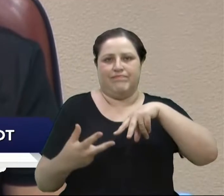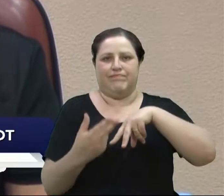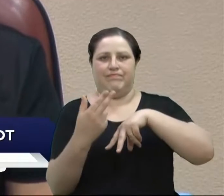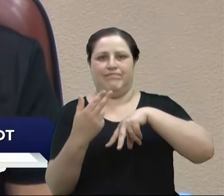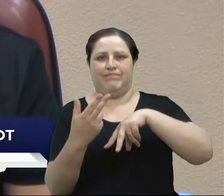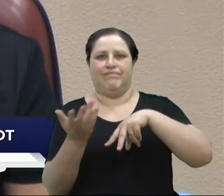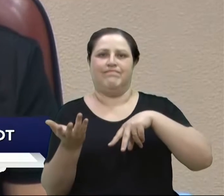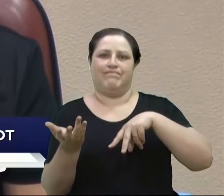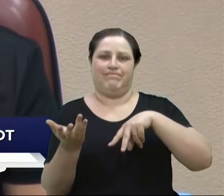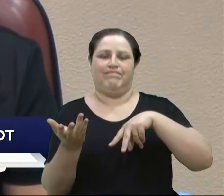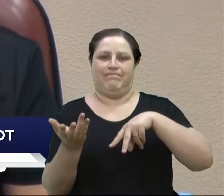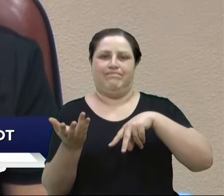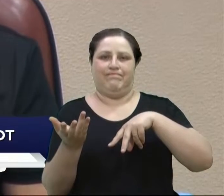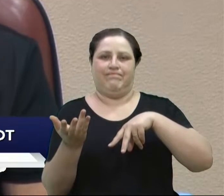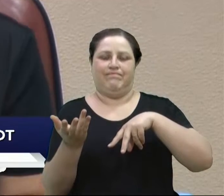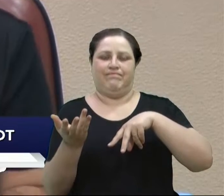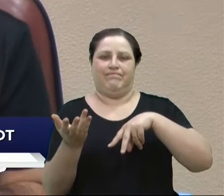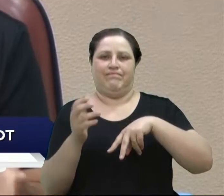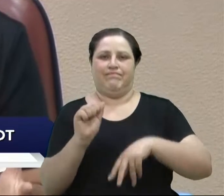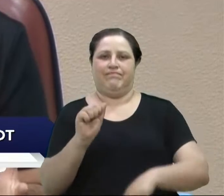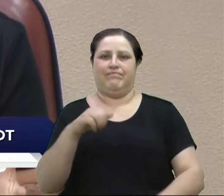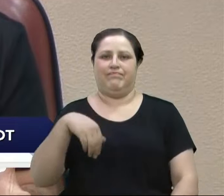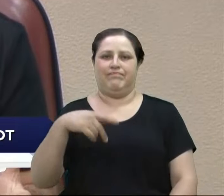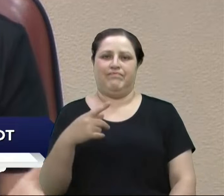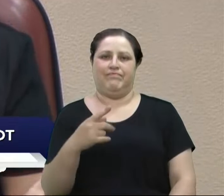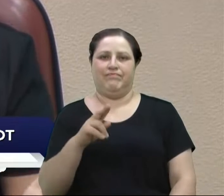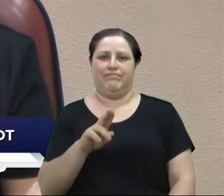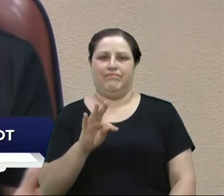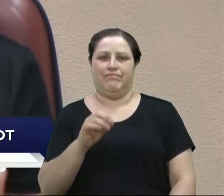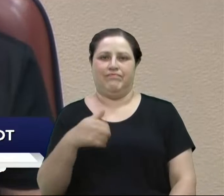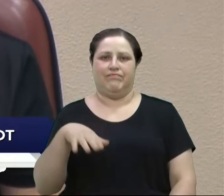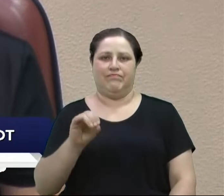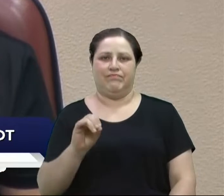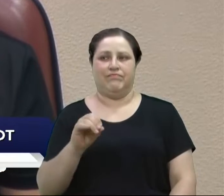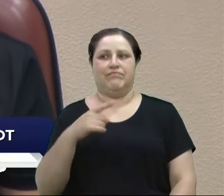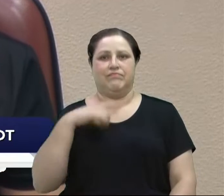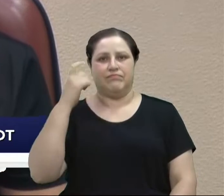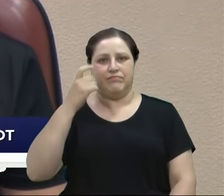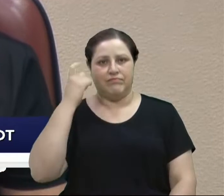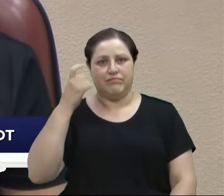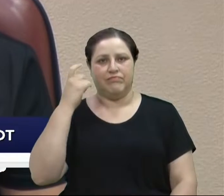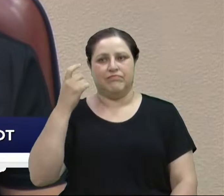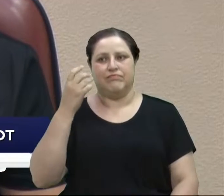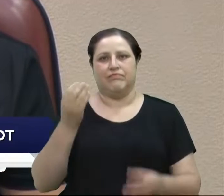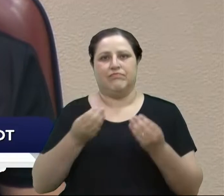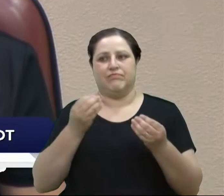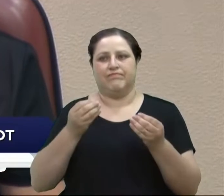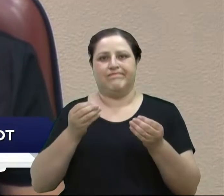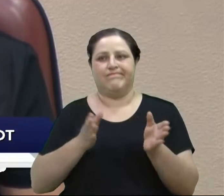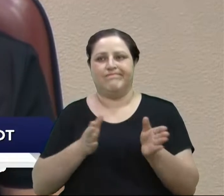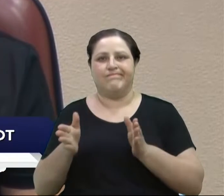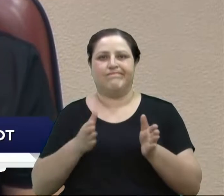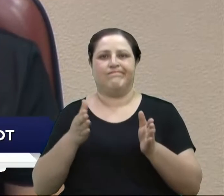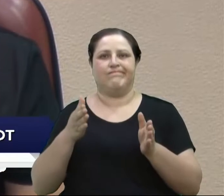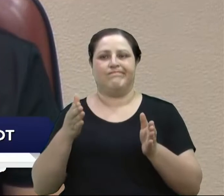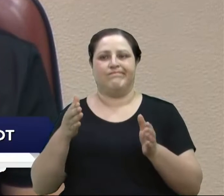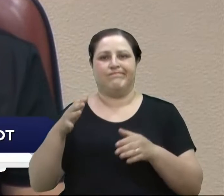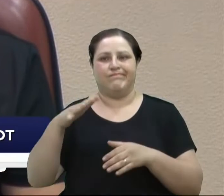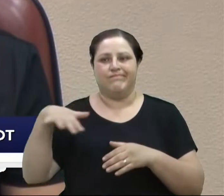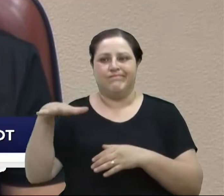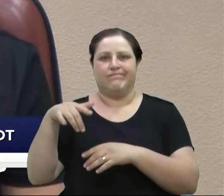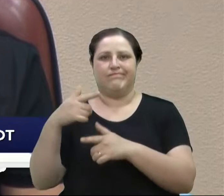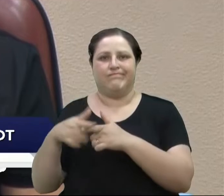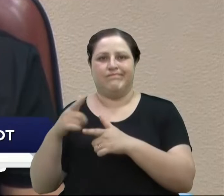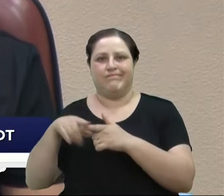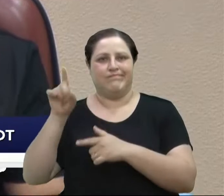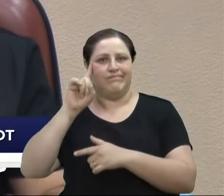também, né, a preocupação do hospital que não vê a saída nesse caos que estamos diariamente convivendo. Então, secretário,